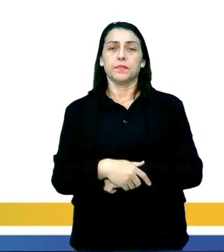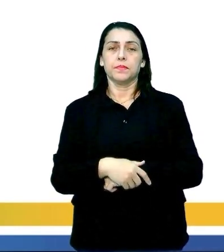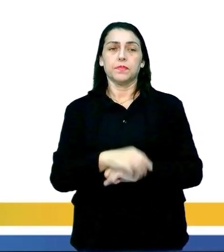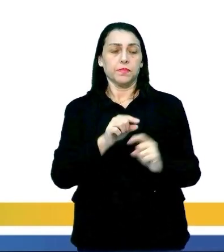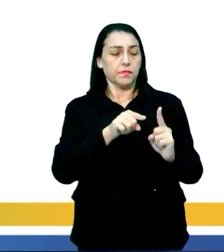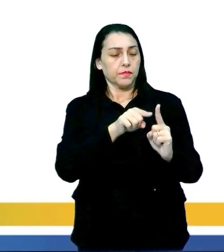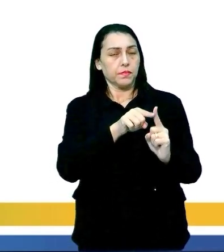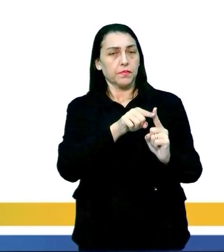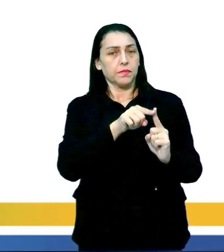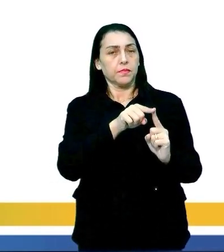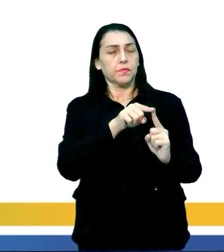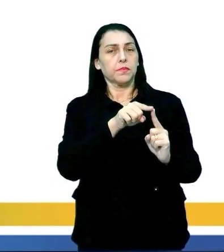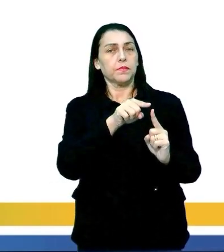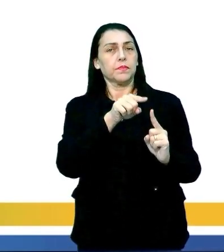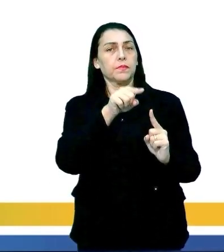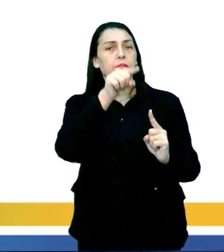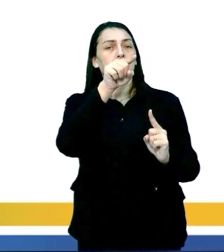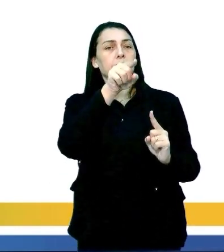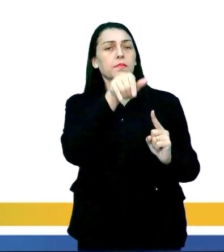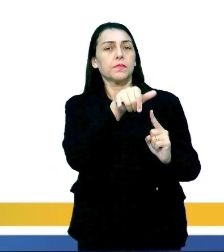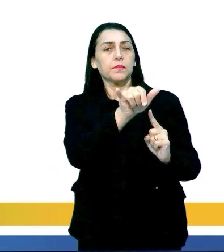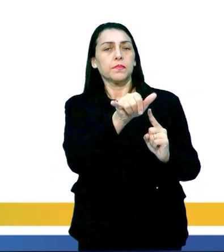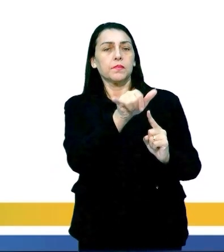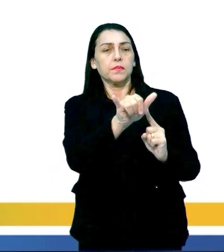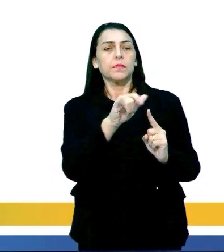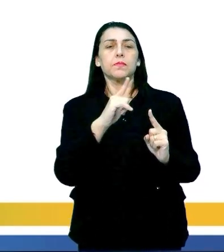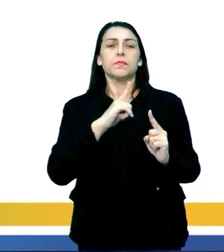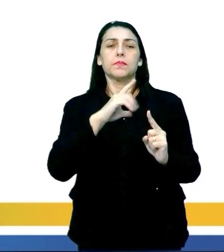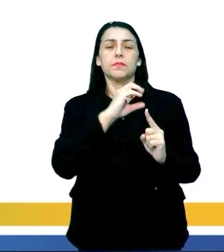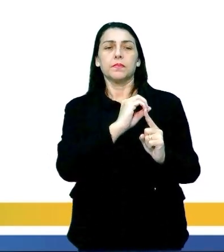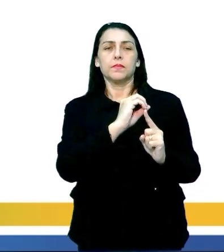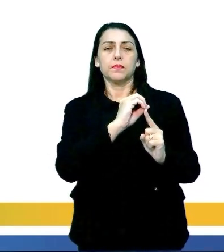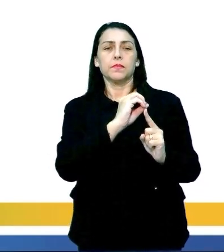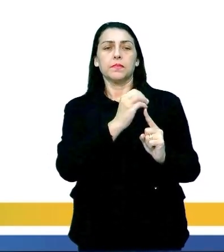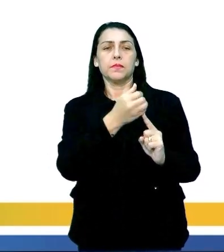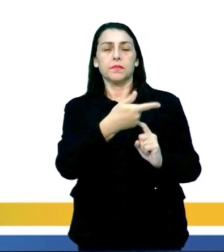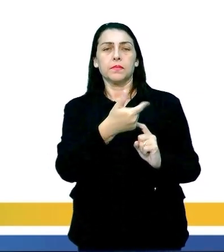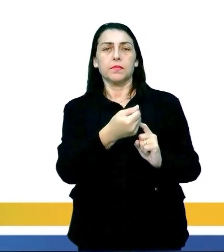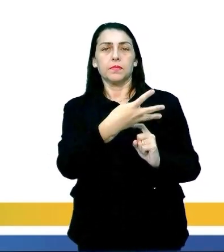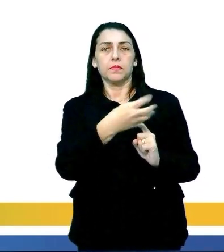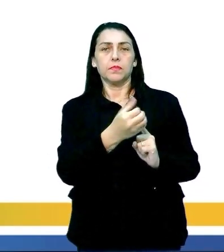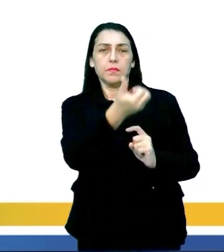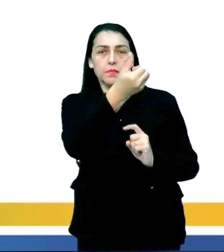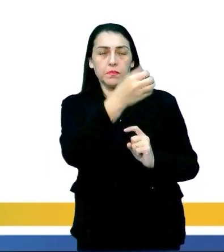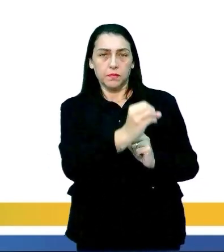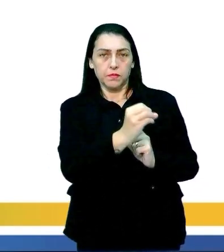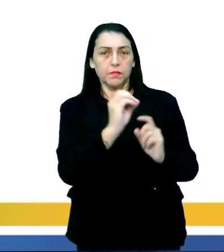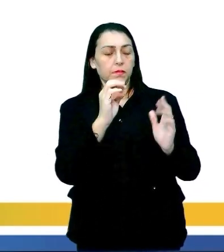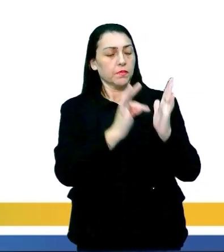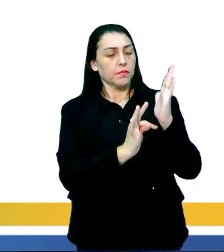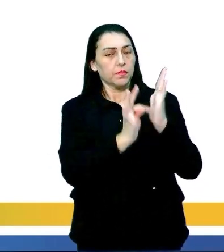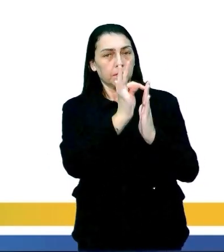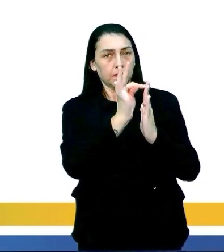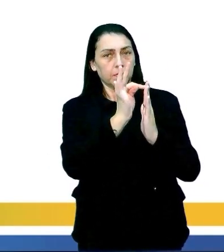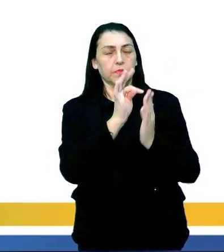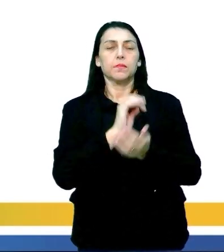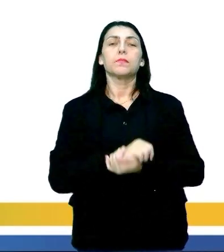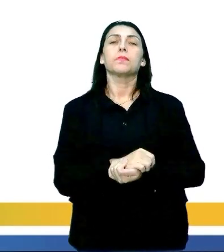Subindo do lado no eixo Y, nós vamos ter de 0, 20, 40 e 60, ou seja, a